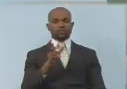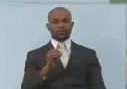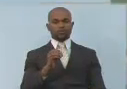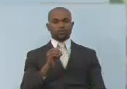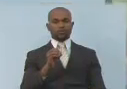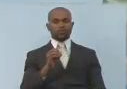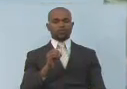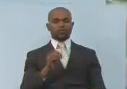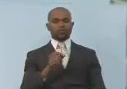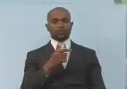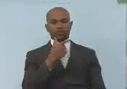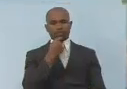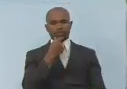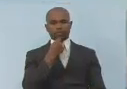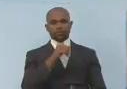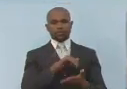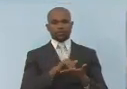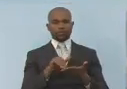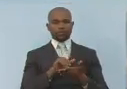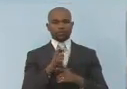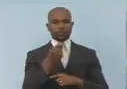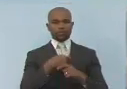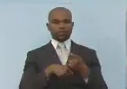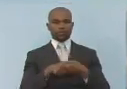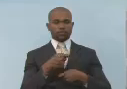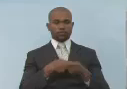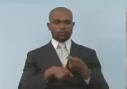secretário de administração,